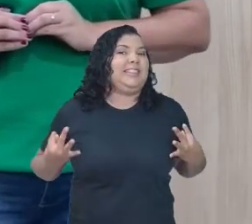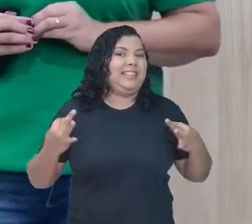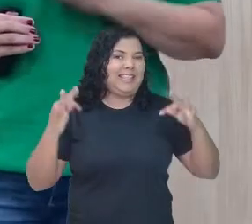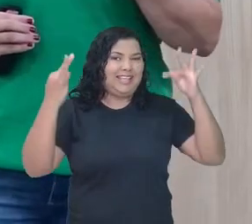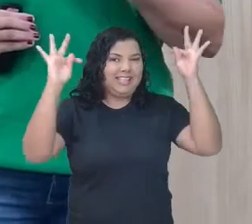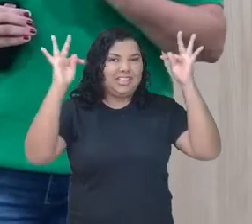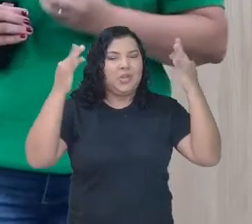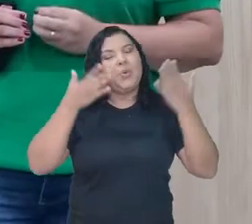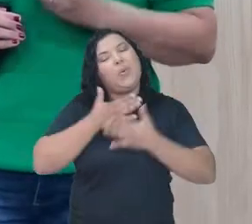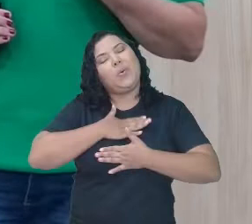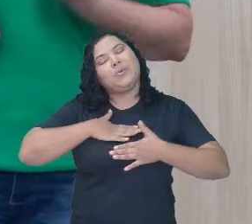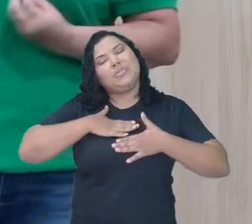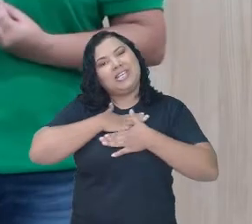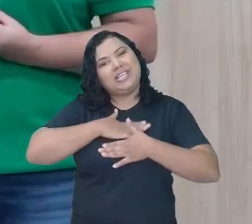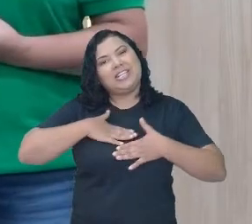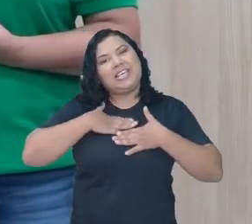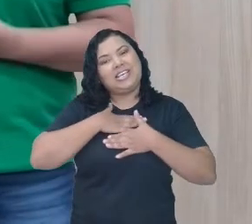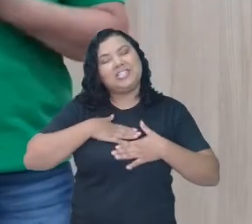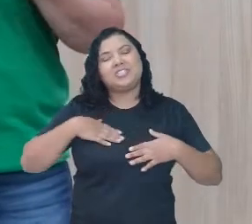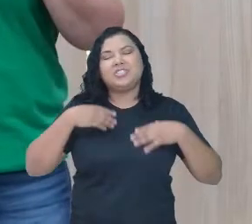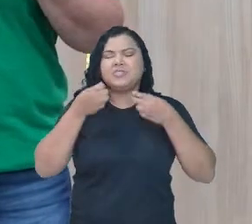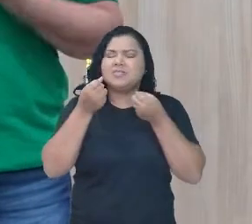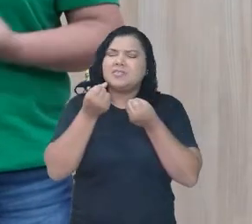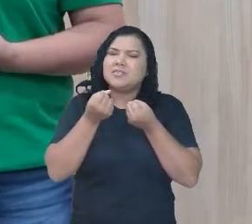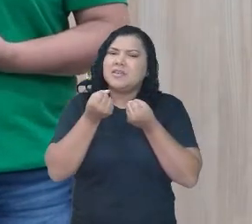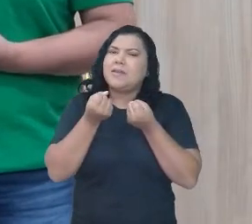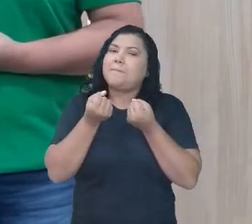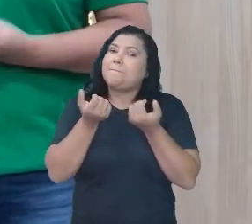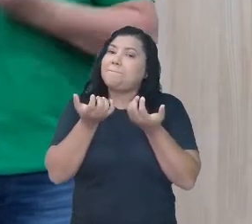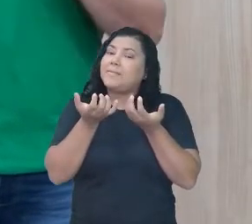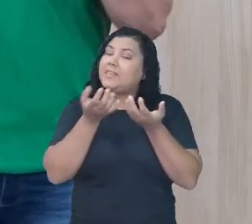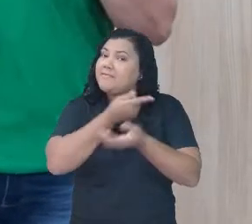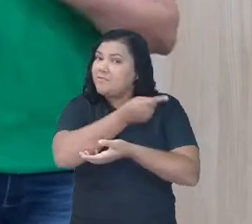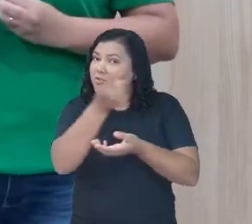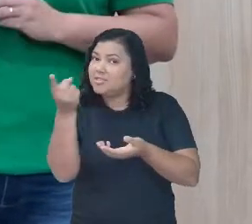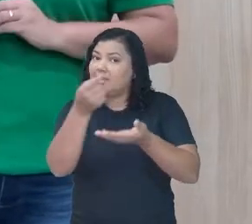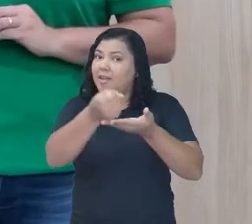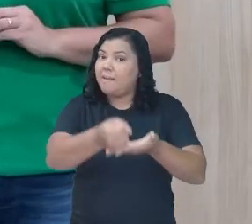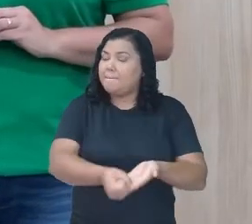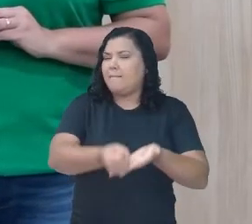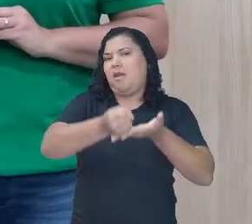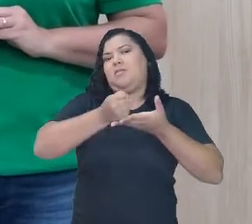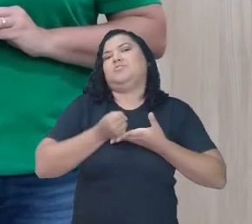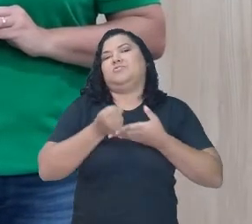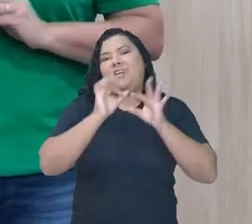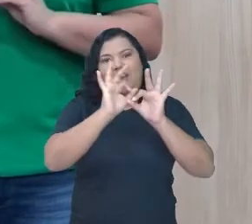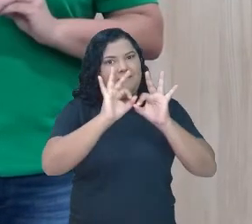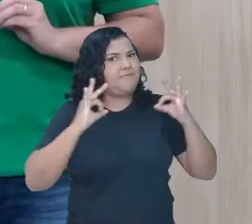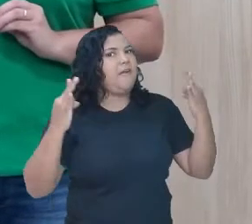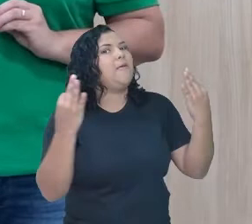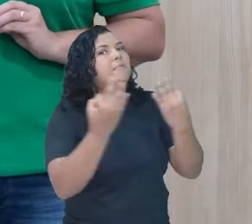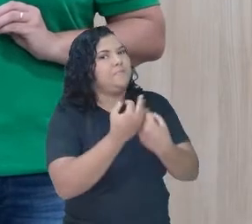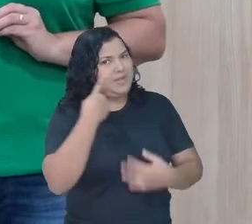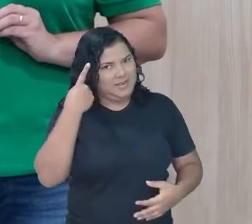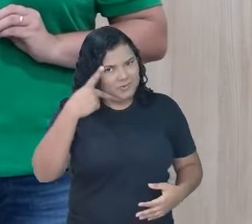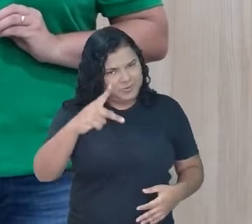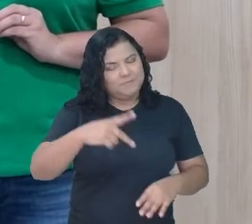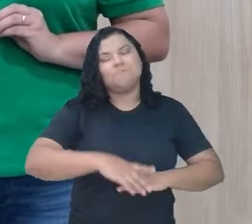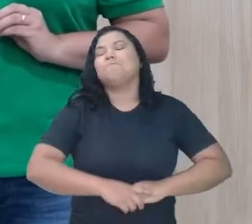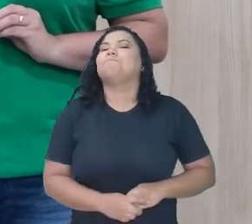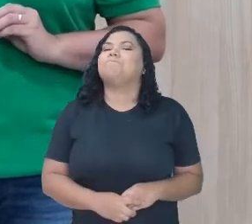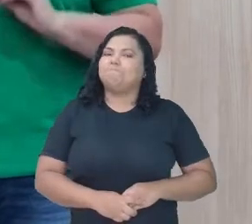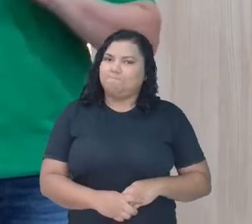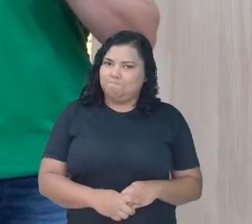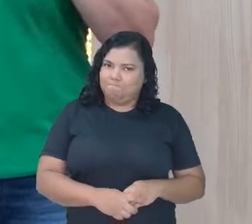tecnologia, eu gostaria de contar com o apoio de toda a família. Eu sempre falo isso nas